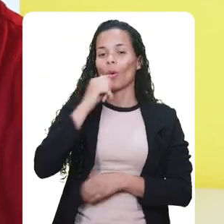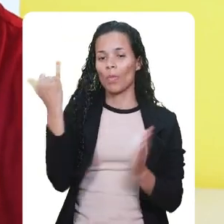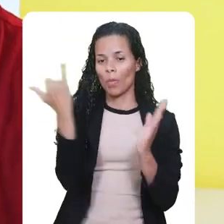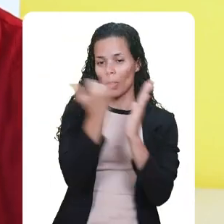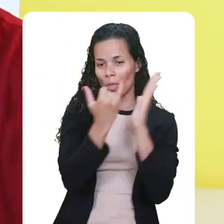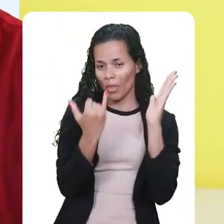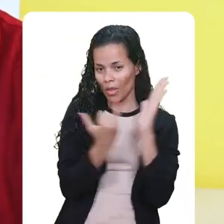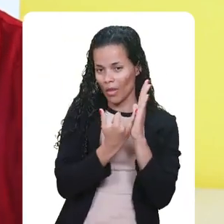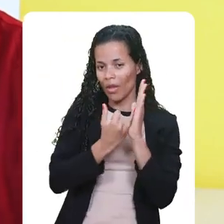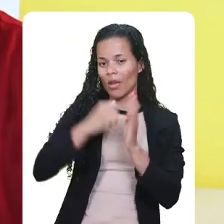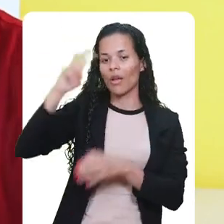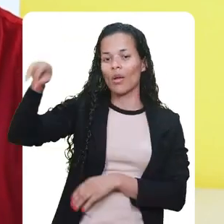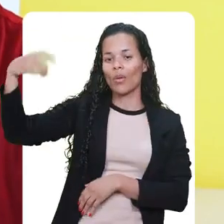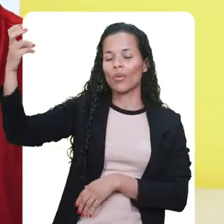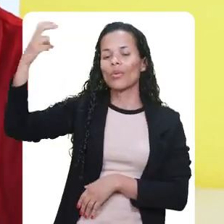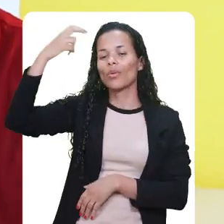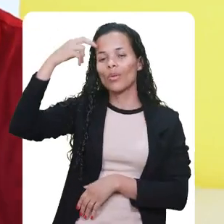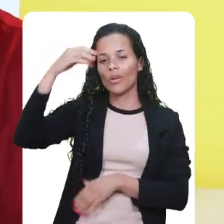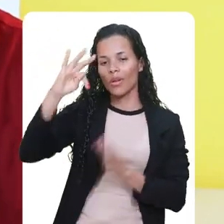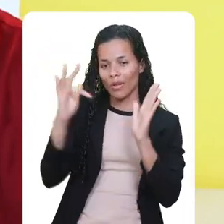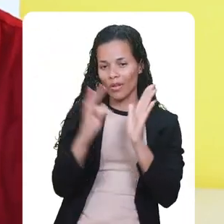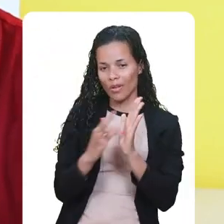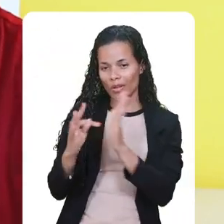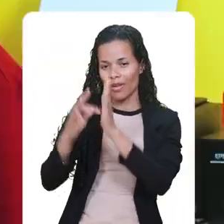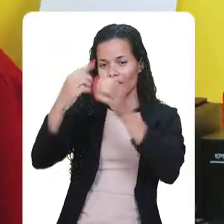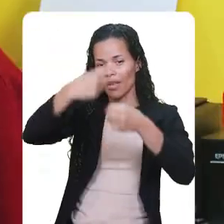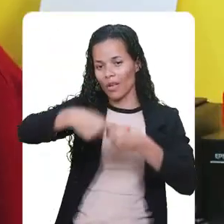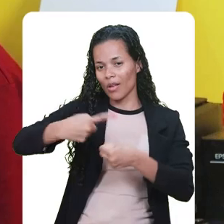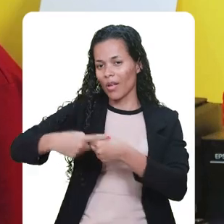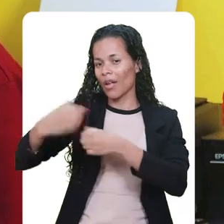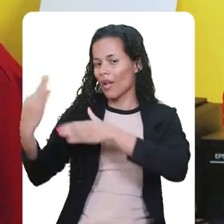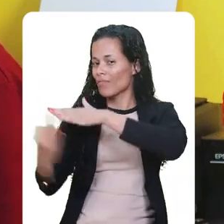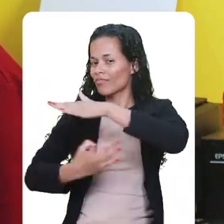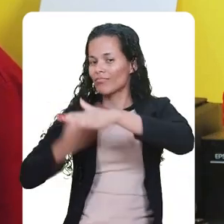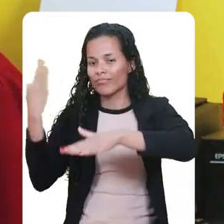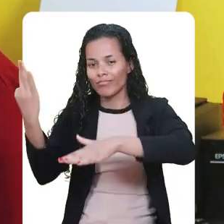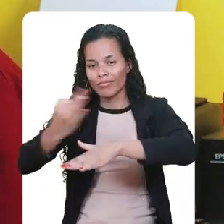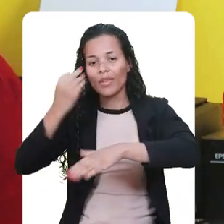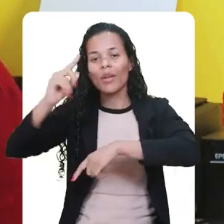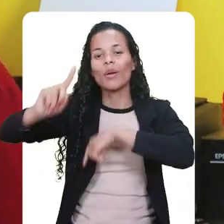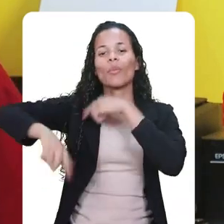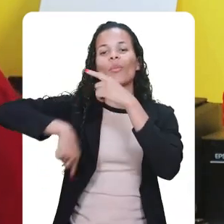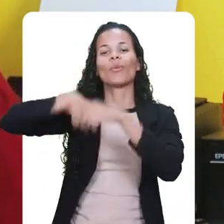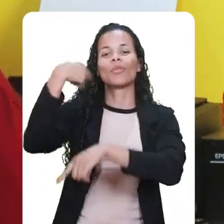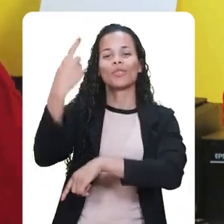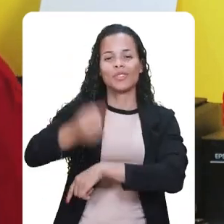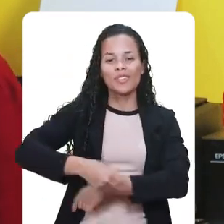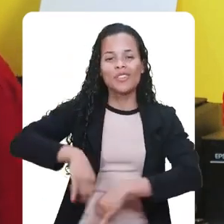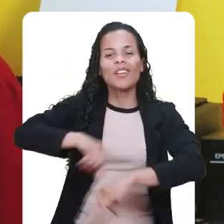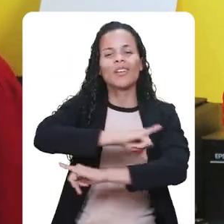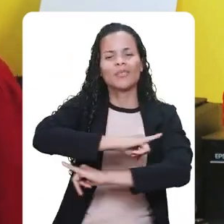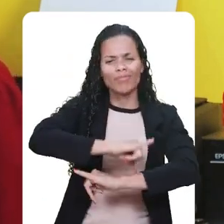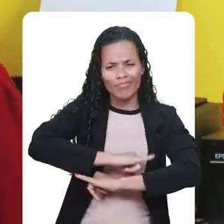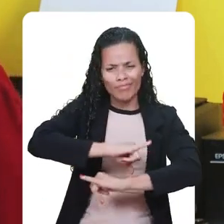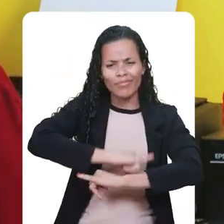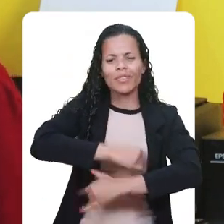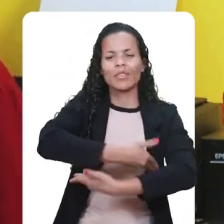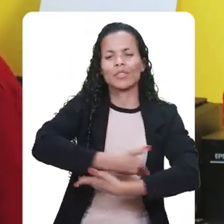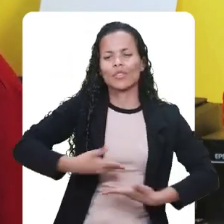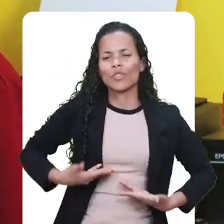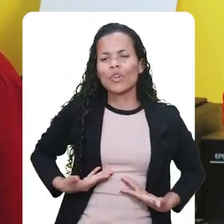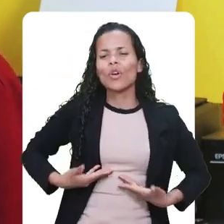identidade cultural de Timbaúba é fundamental, porque depois de tanto sacrifício passado